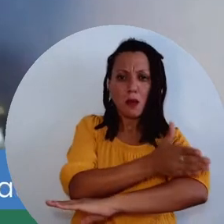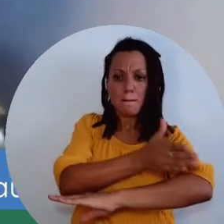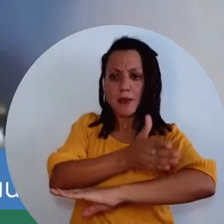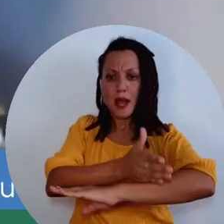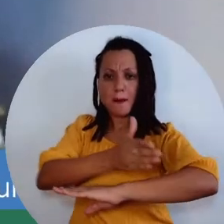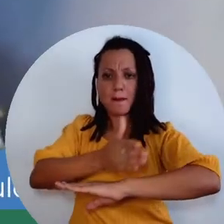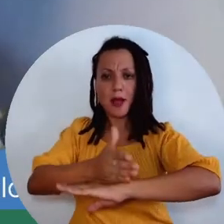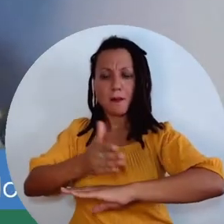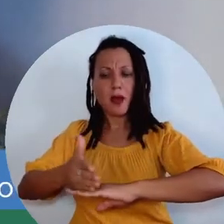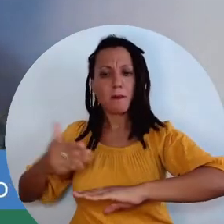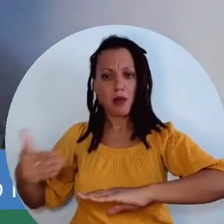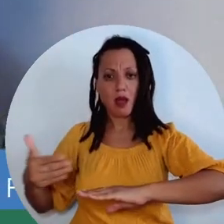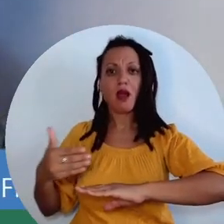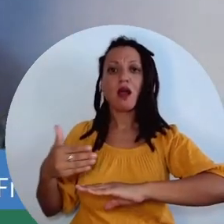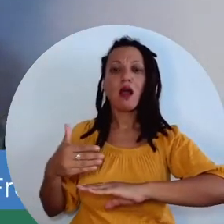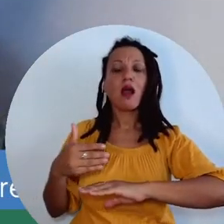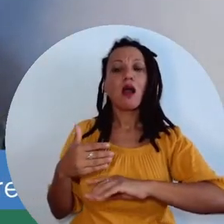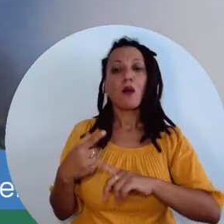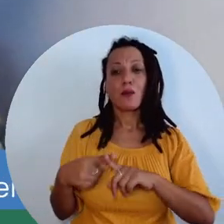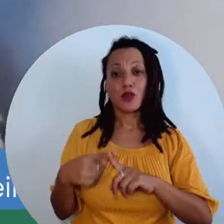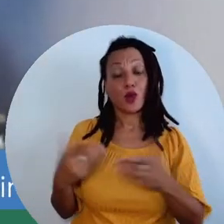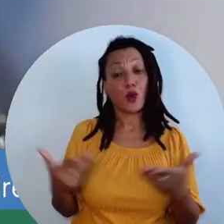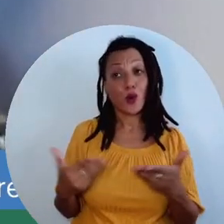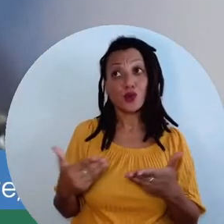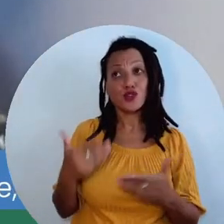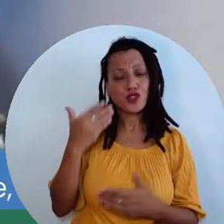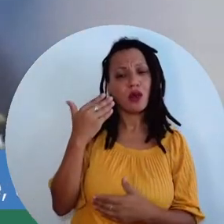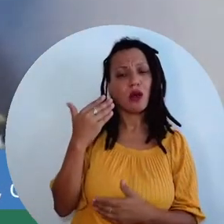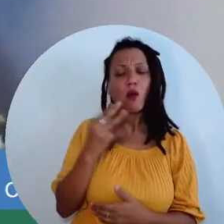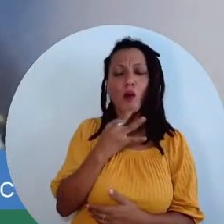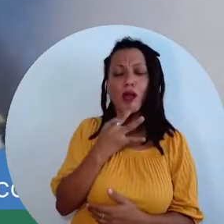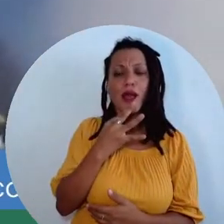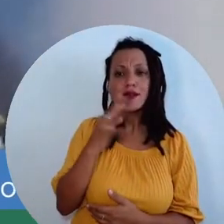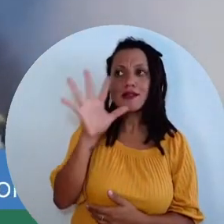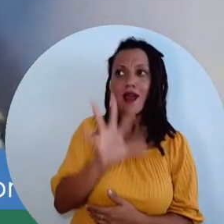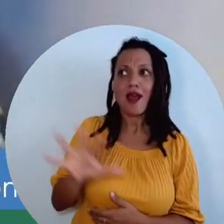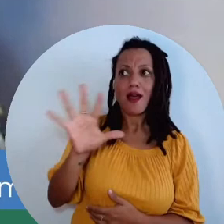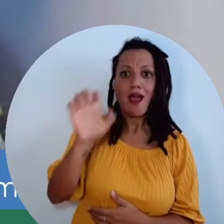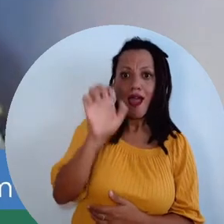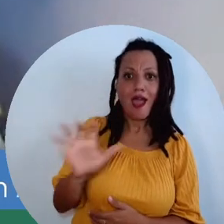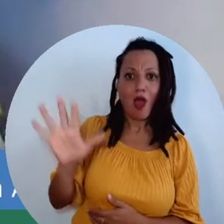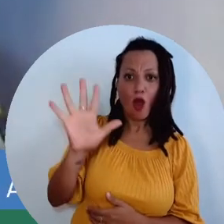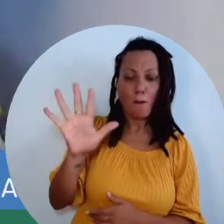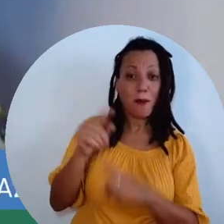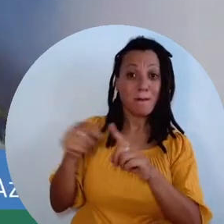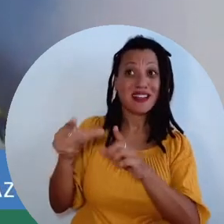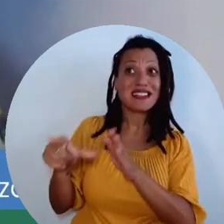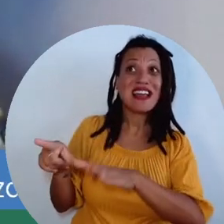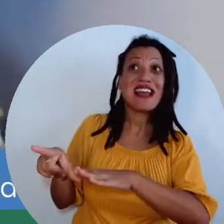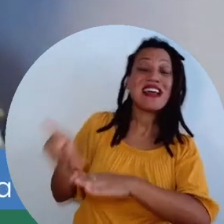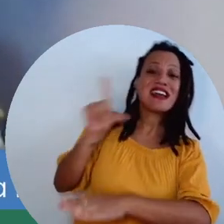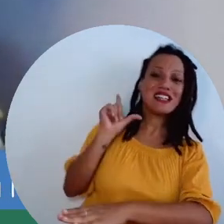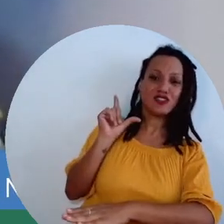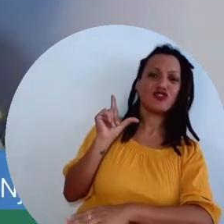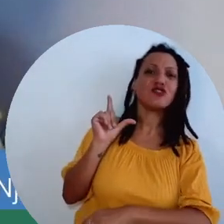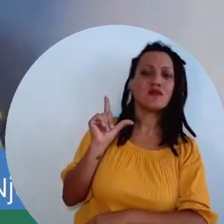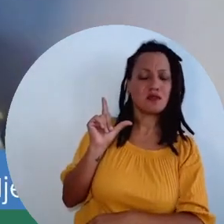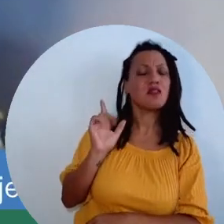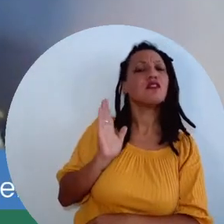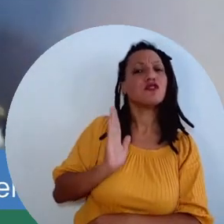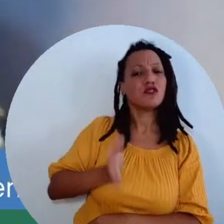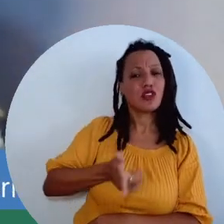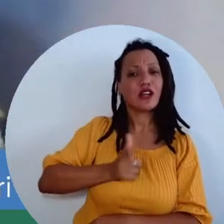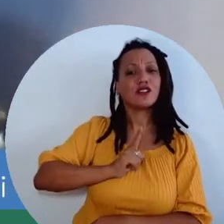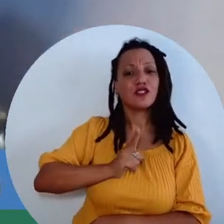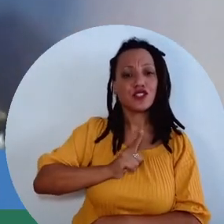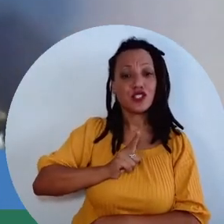ainda anterior à formação desse território que a gente chama de Europa, a gente tem ali figuras